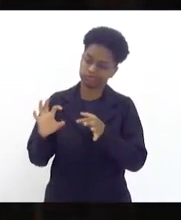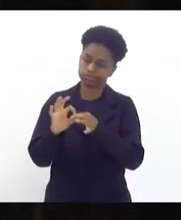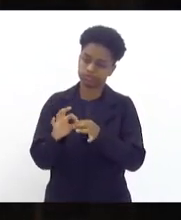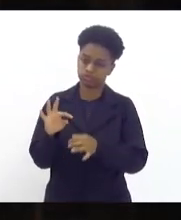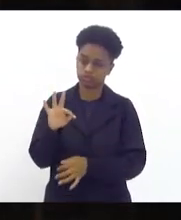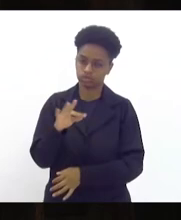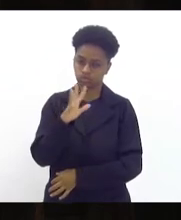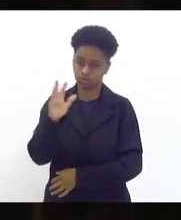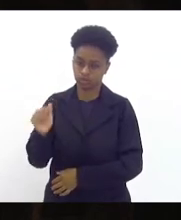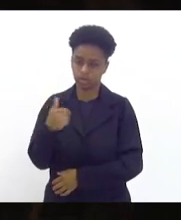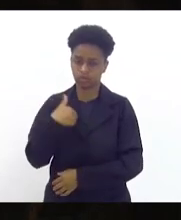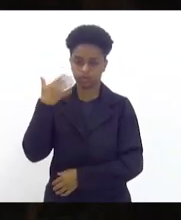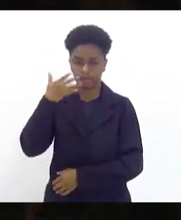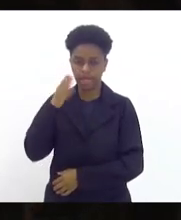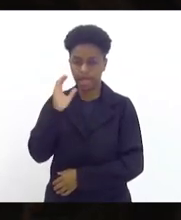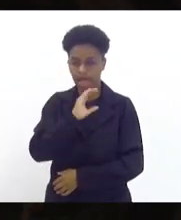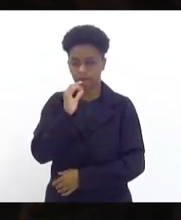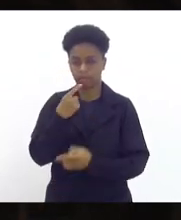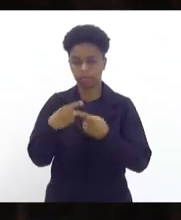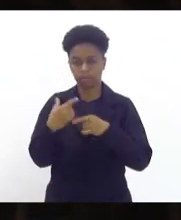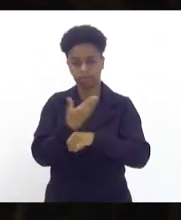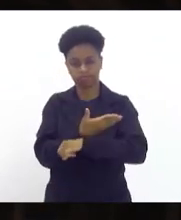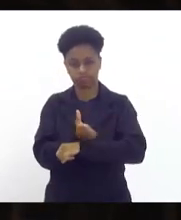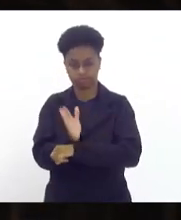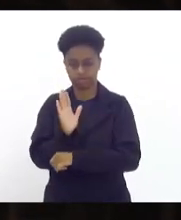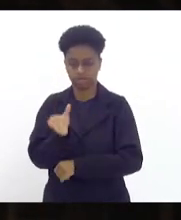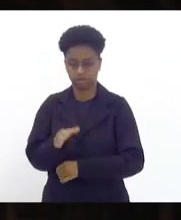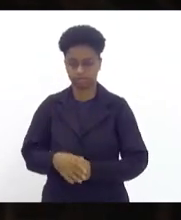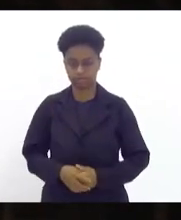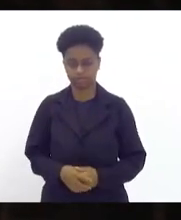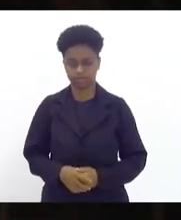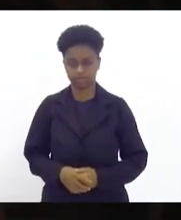vou falar rápido aqui pelo avançar da hora